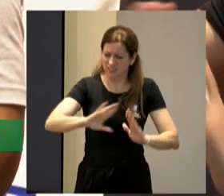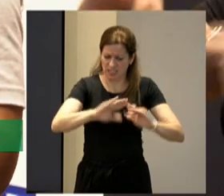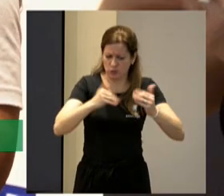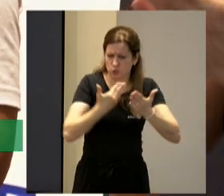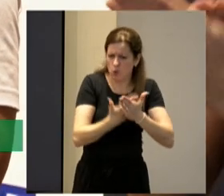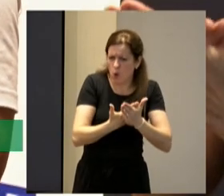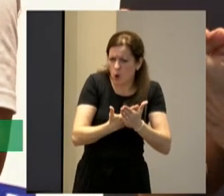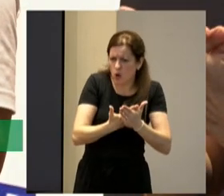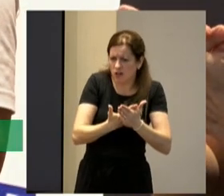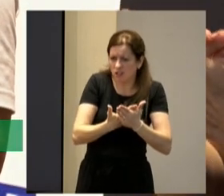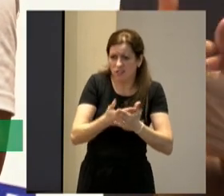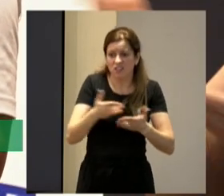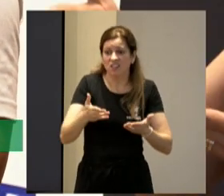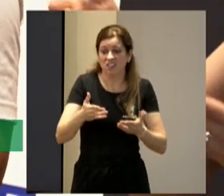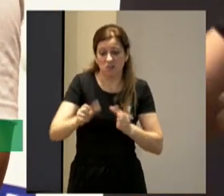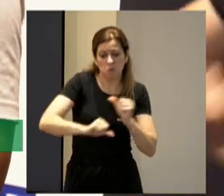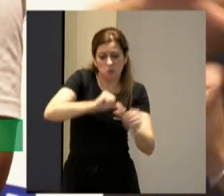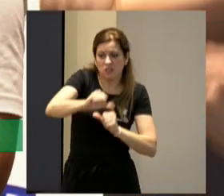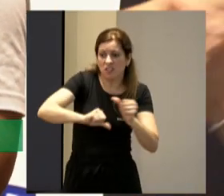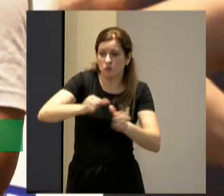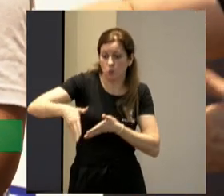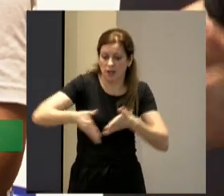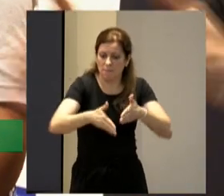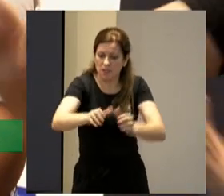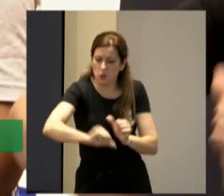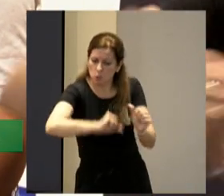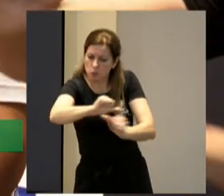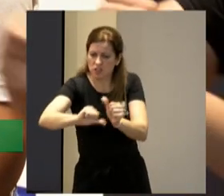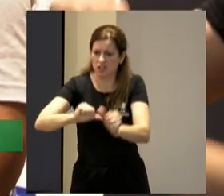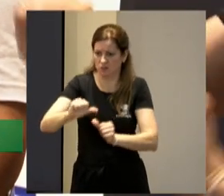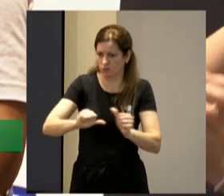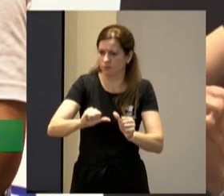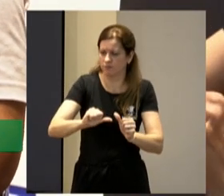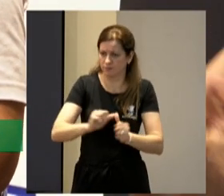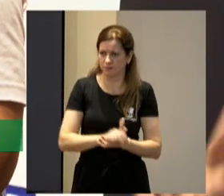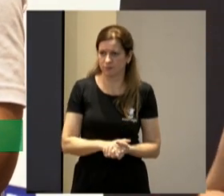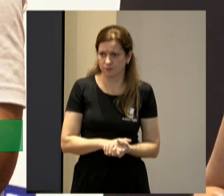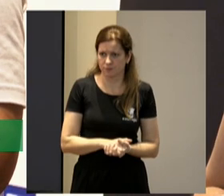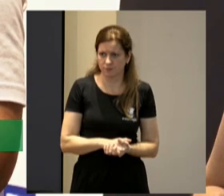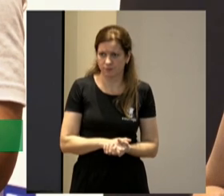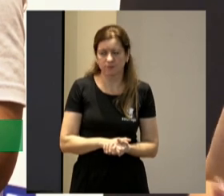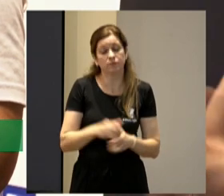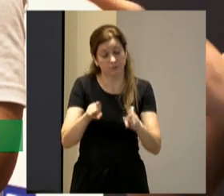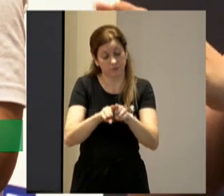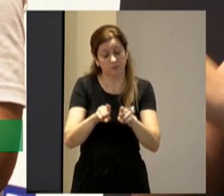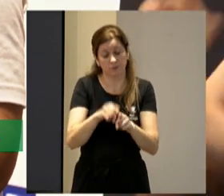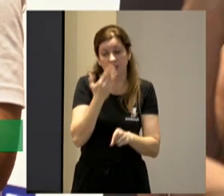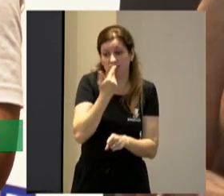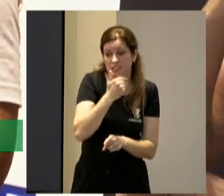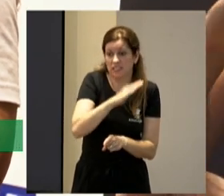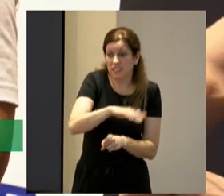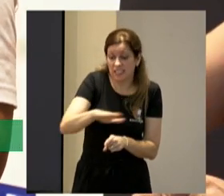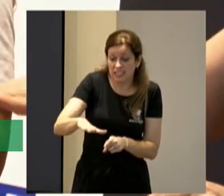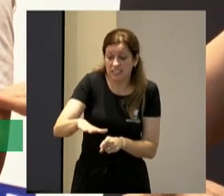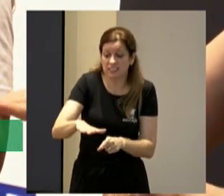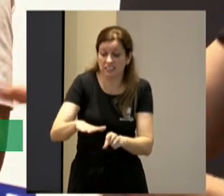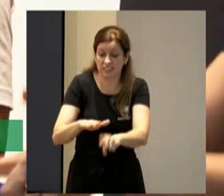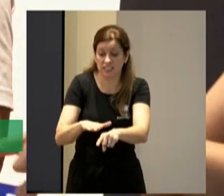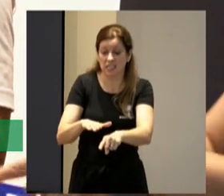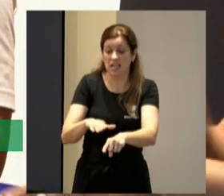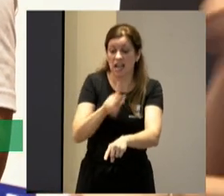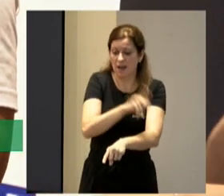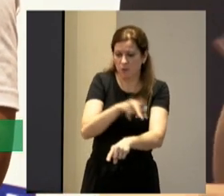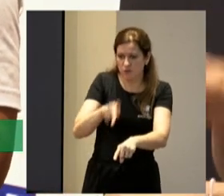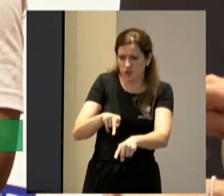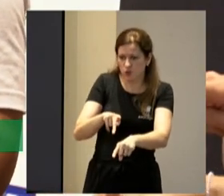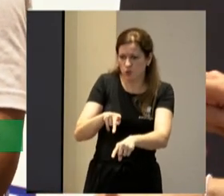estigmatizando a trajetória de alunos. A última criança a quem tivemos notícia, a professora chamou, abre aspas,